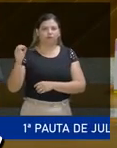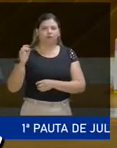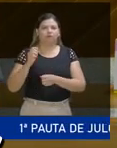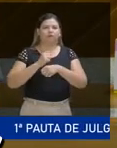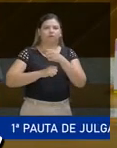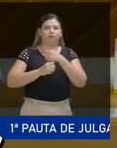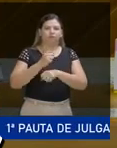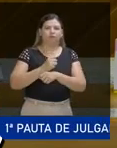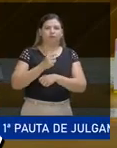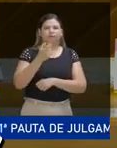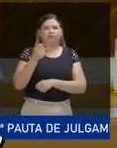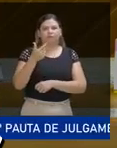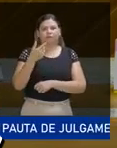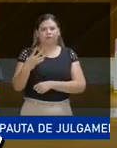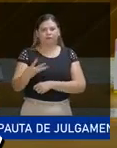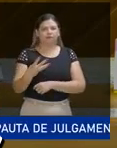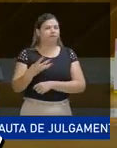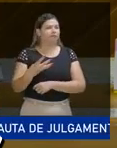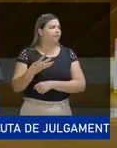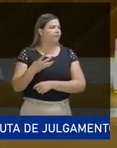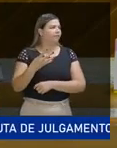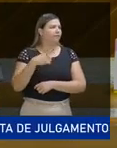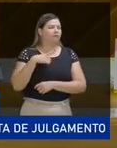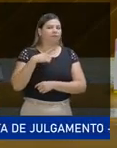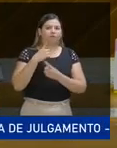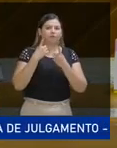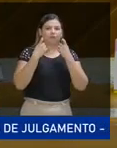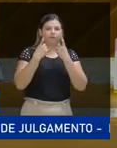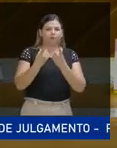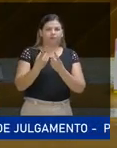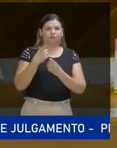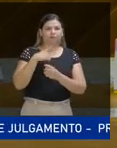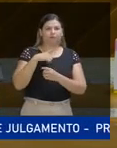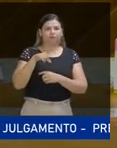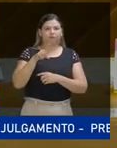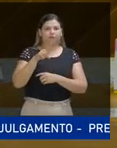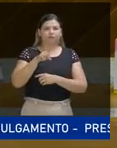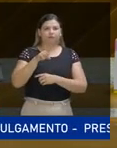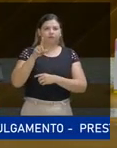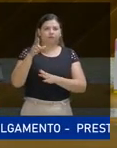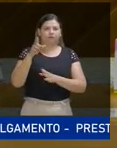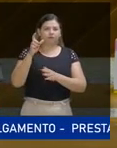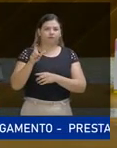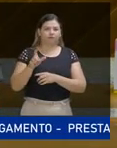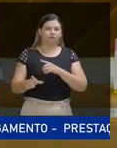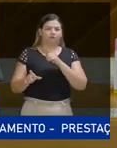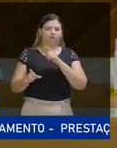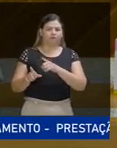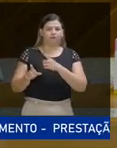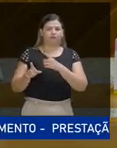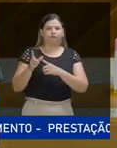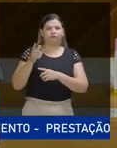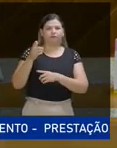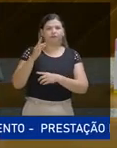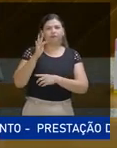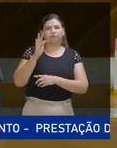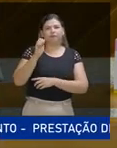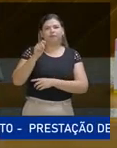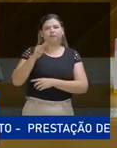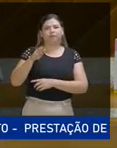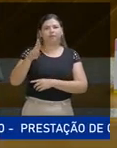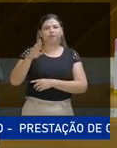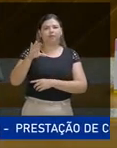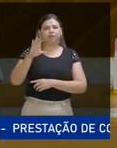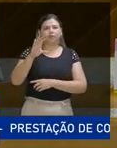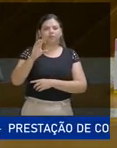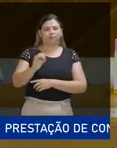origem Macapá, relator juiz Normando Souza, interessado União Brasil e interessado Fabrício Benevides